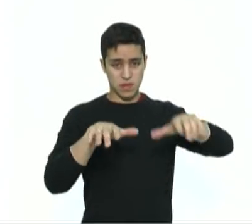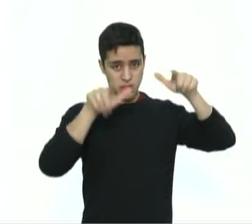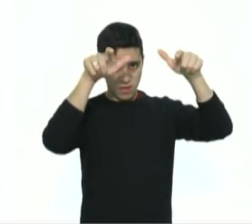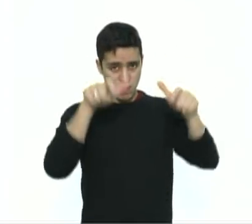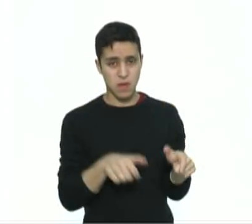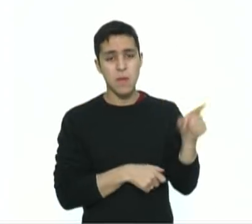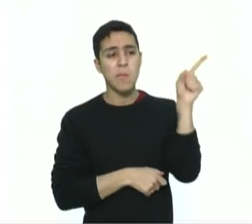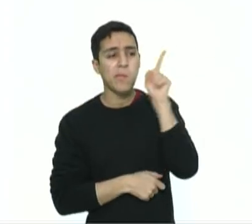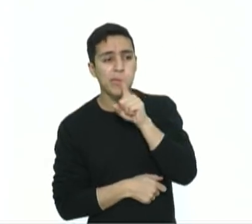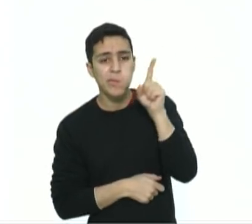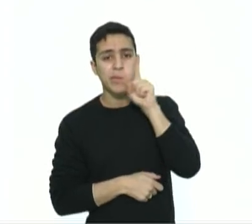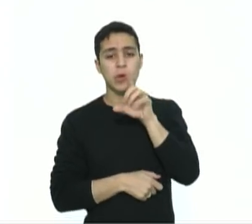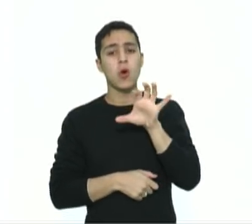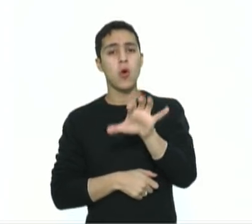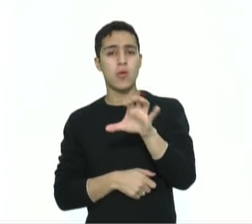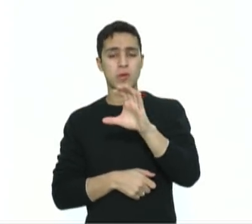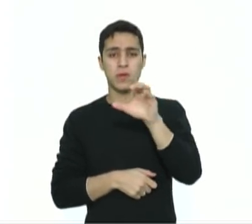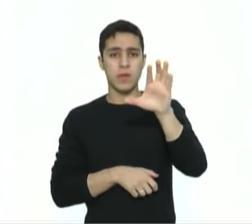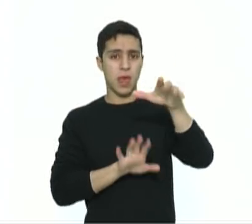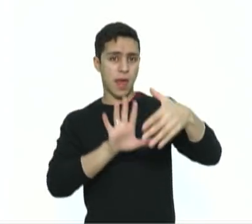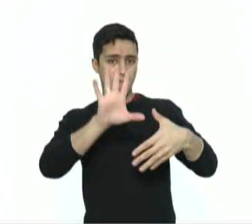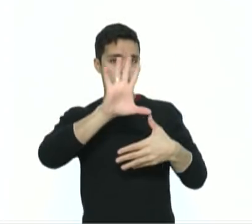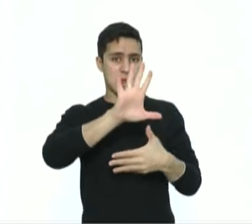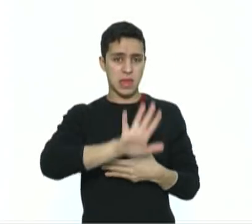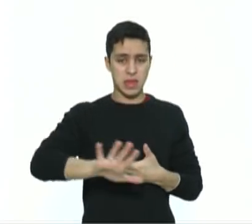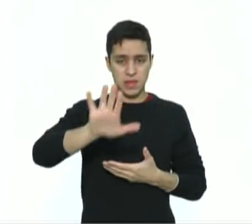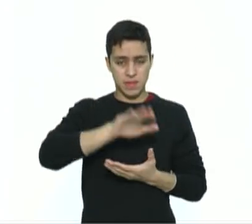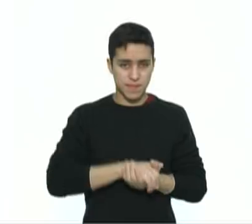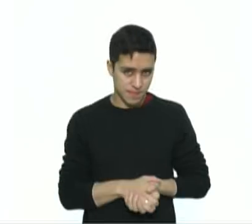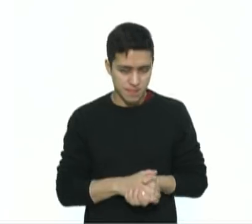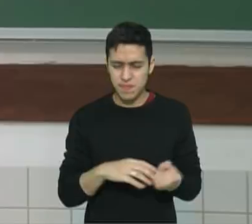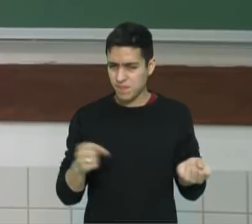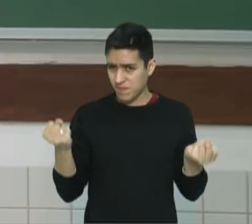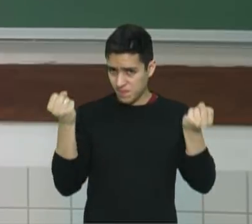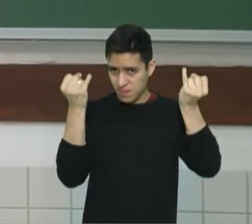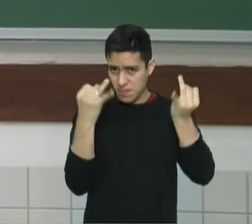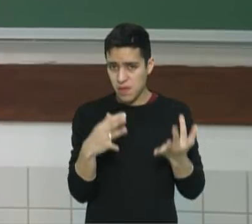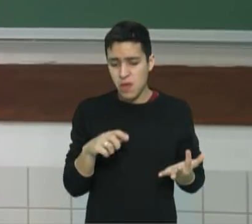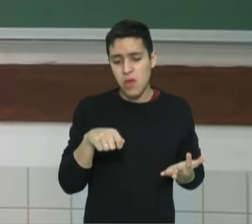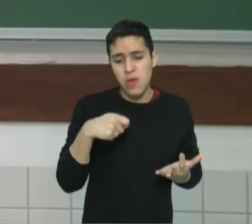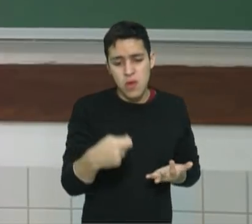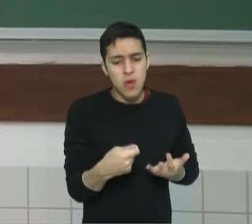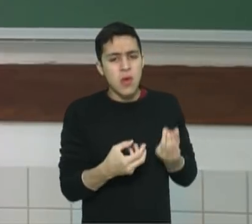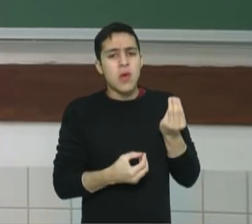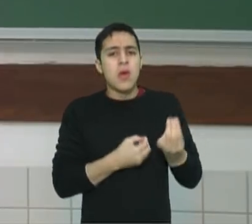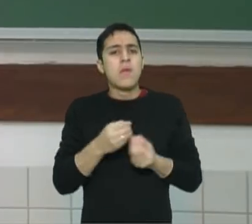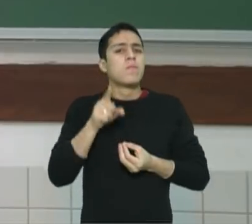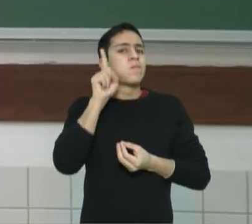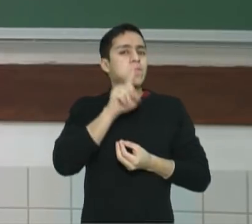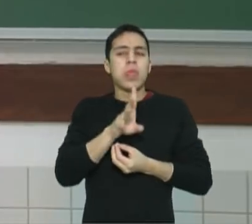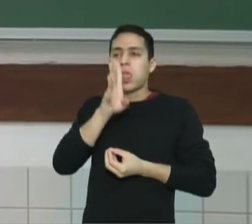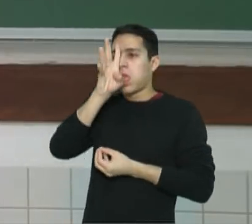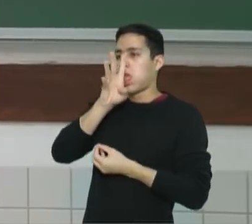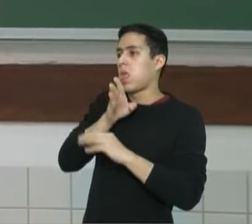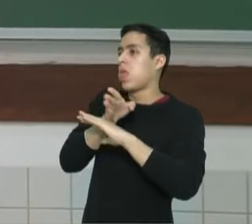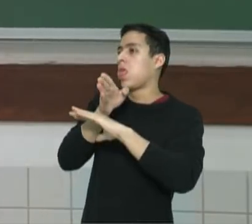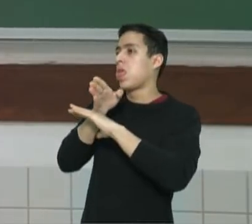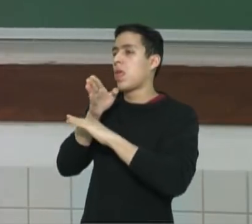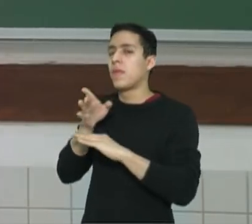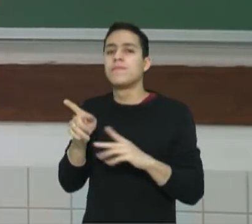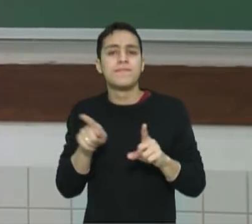Unidos, dentro do continente americano. Falamos um pouquinho sobre essa estruturação de intervenção dos Estados Unidos da América